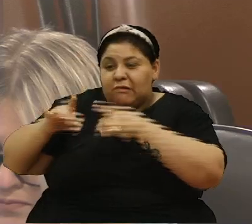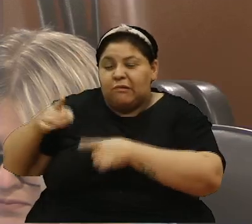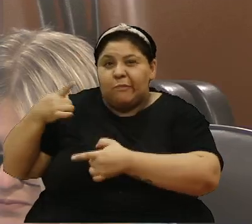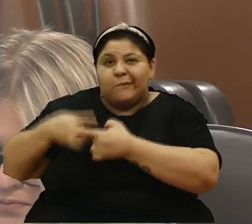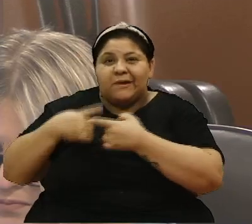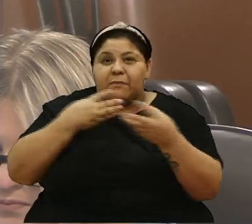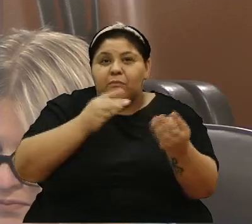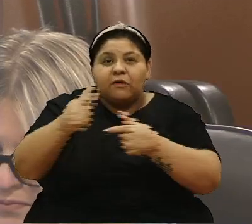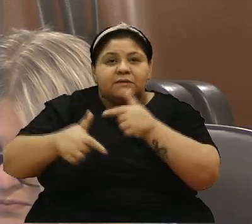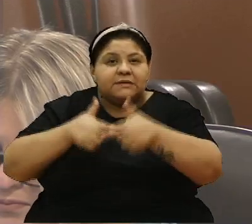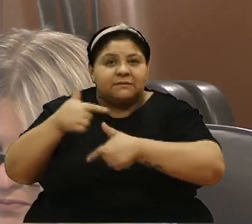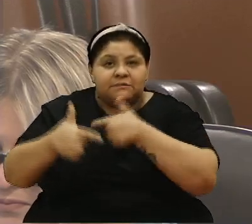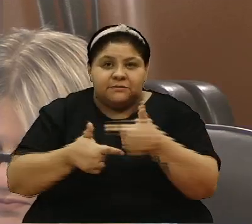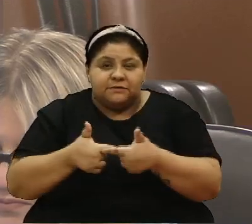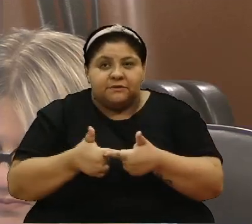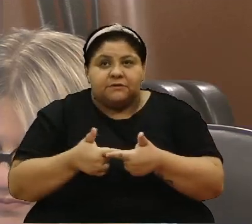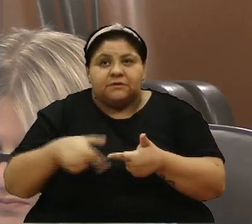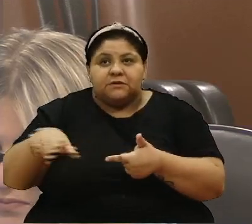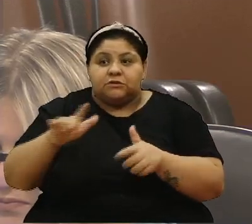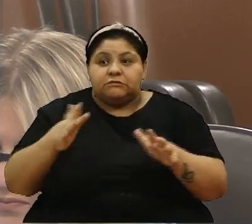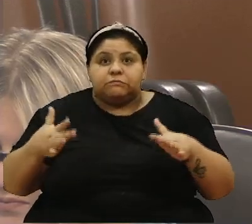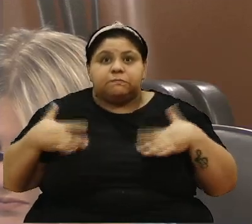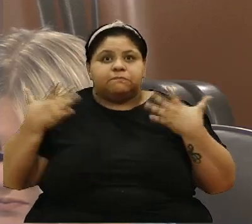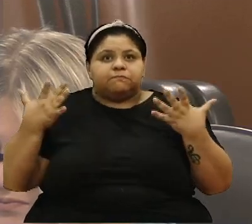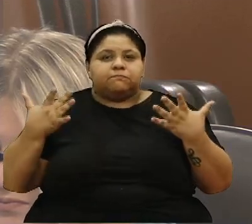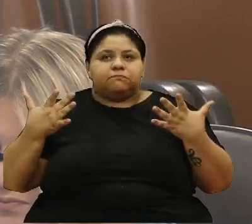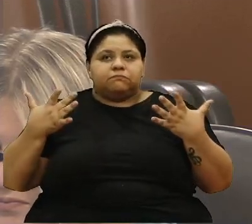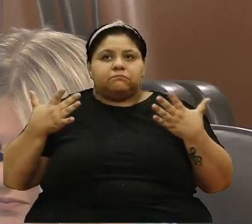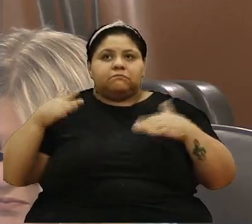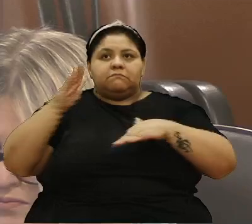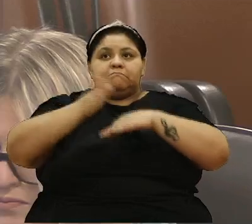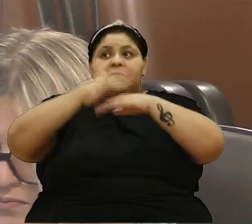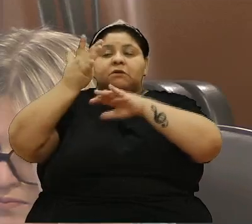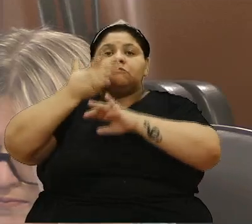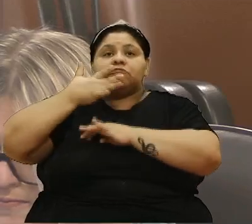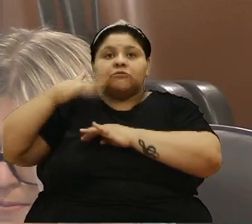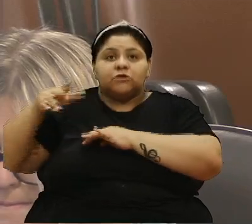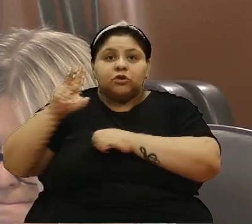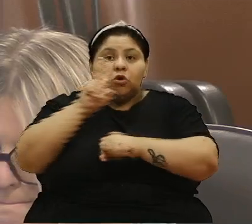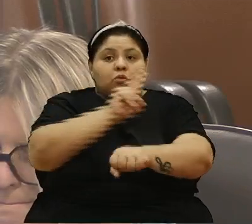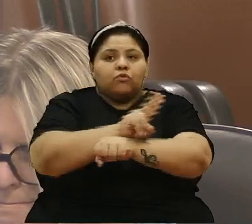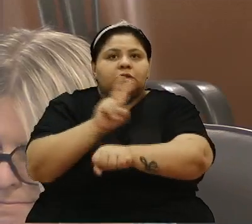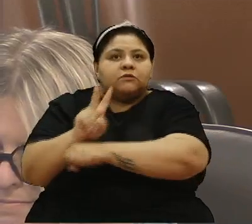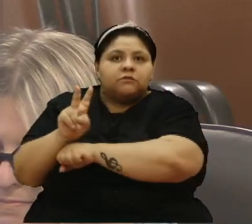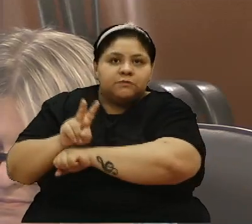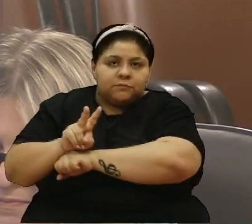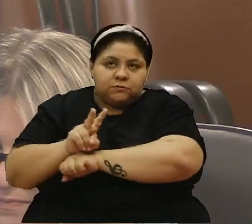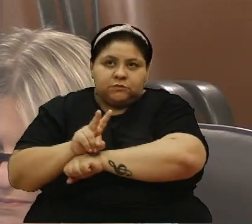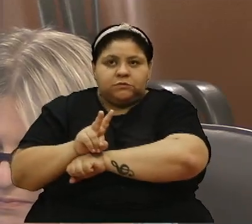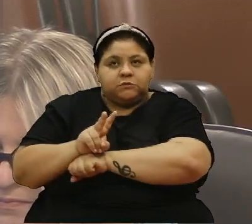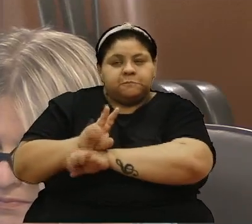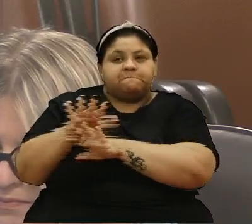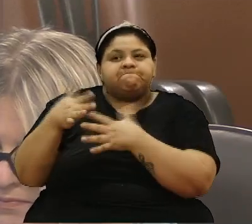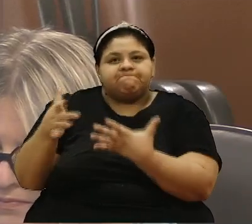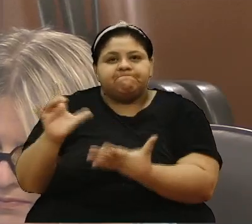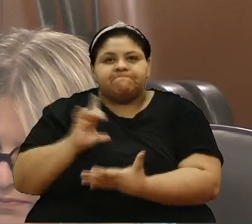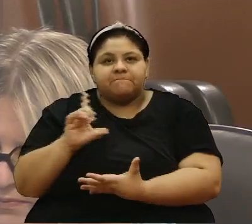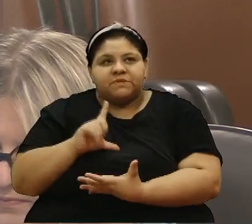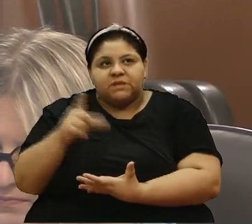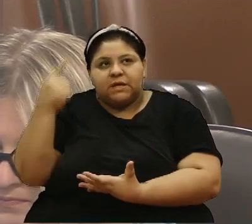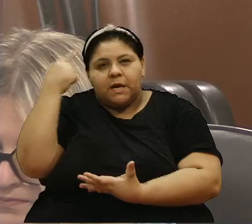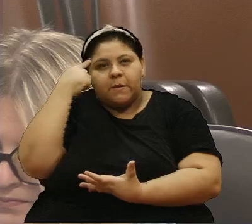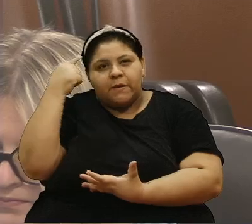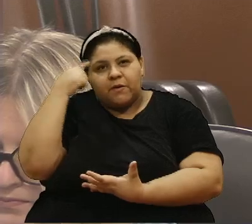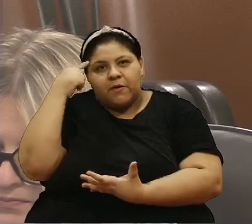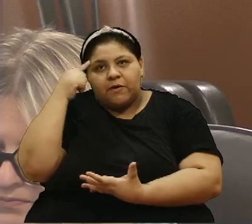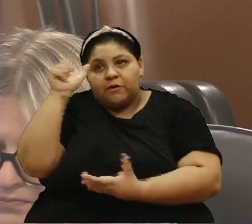de trabalho, a gente iria se assustar talvez mais do que crianças com cuidadores. Então, a gente tem que pensar também